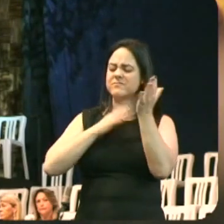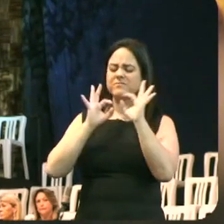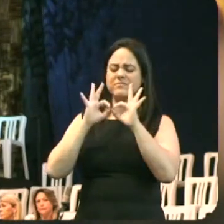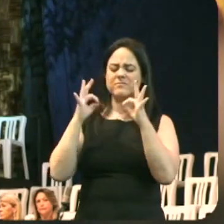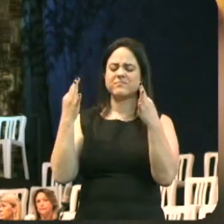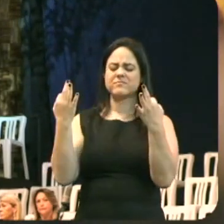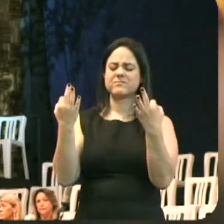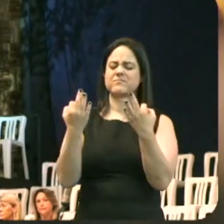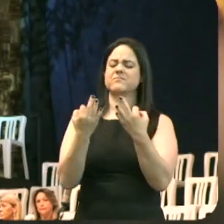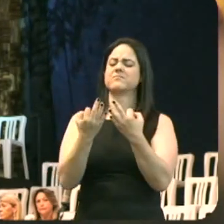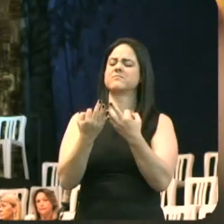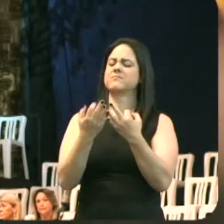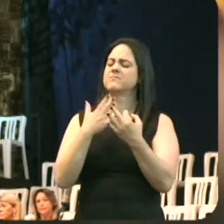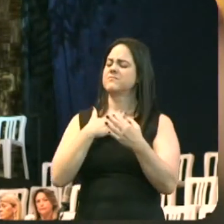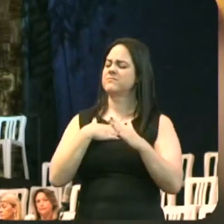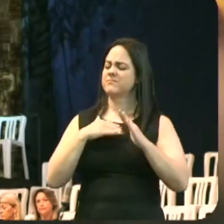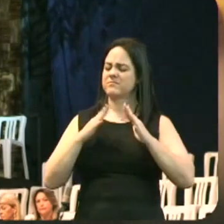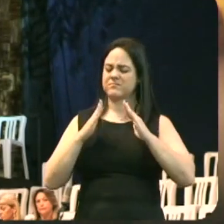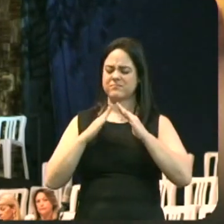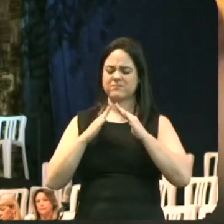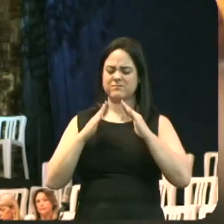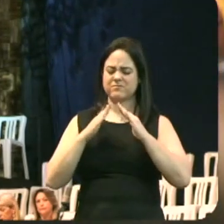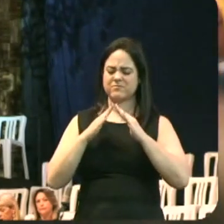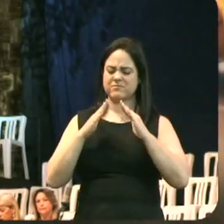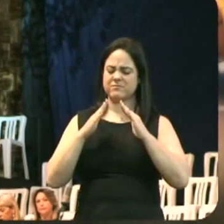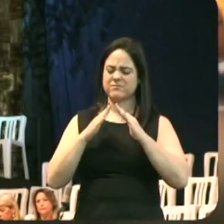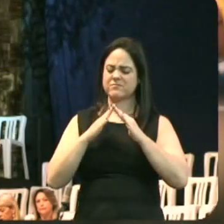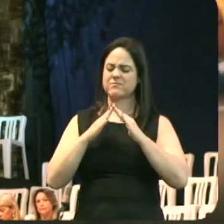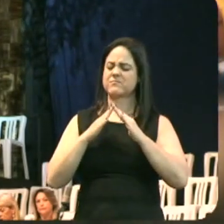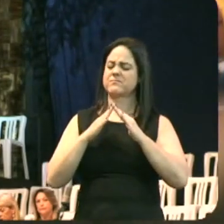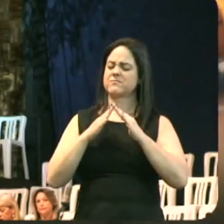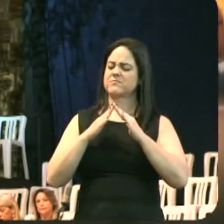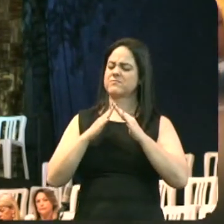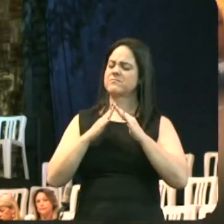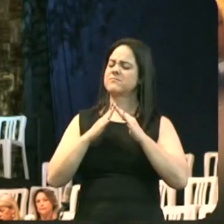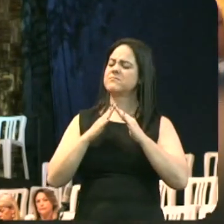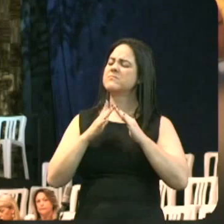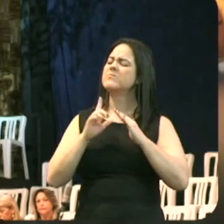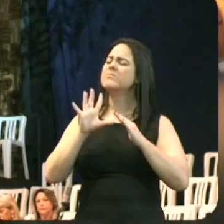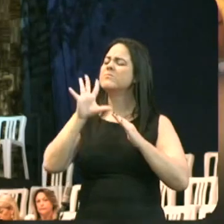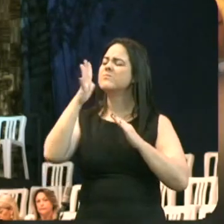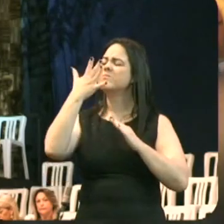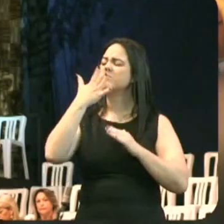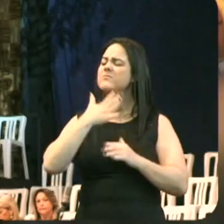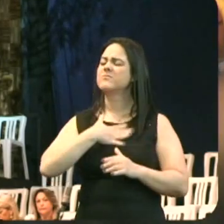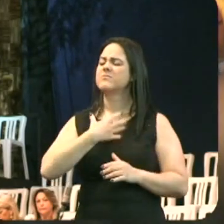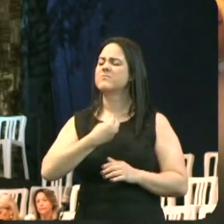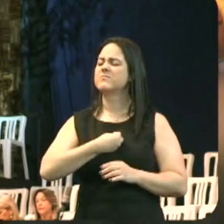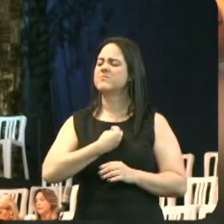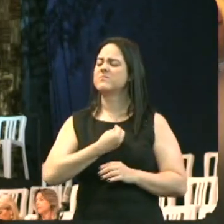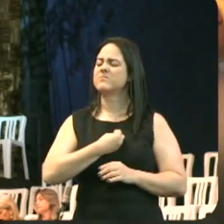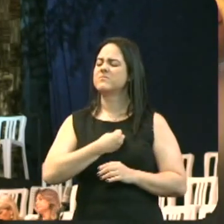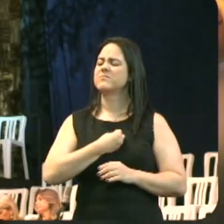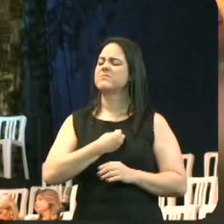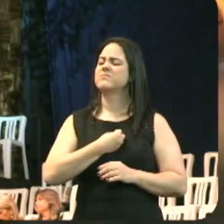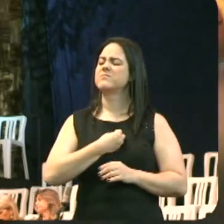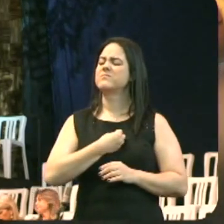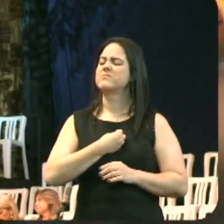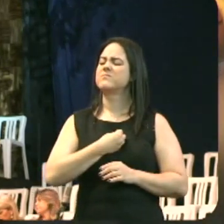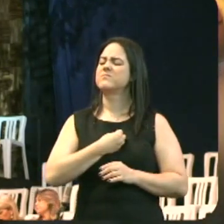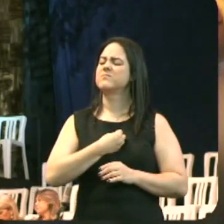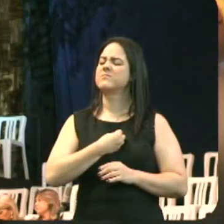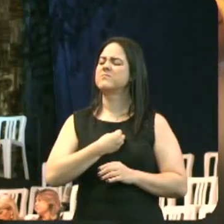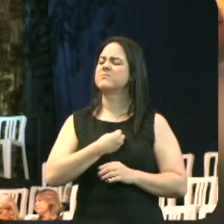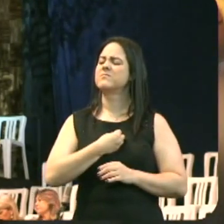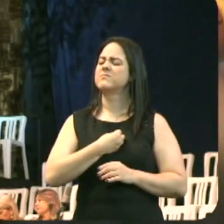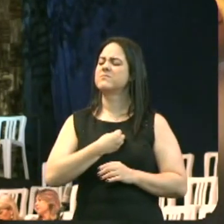família, na minha casa, na situação que eu estou vivendo, e me faz luz aonde o Senhor